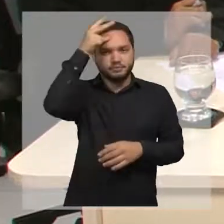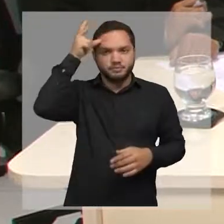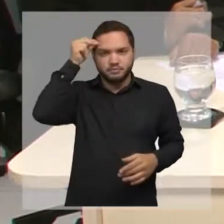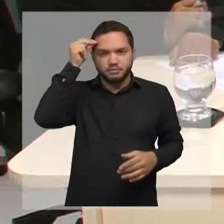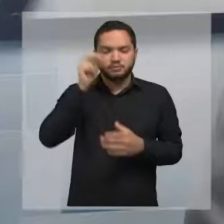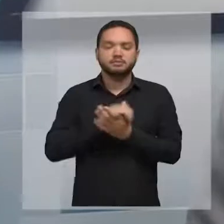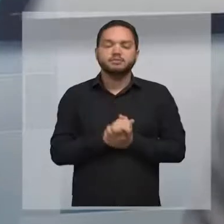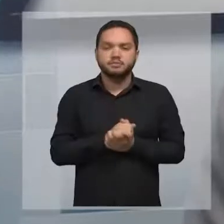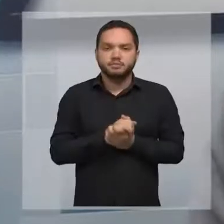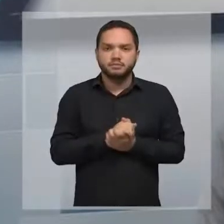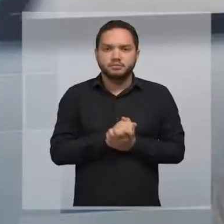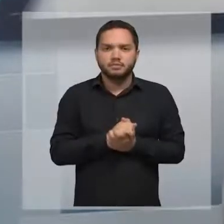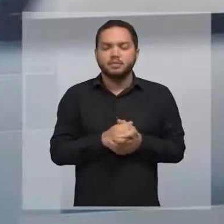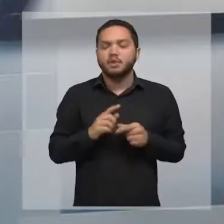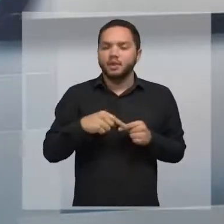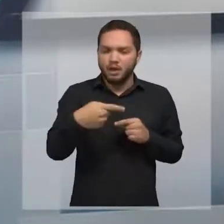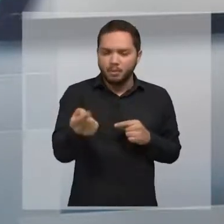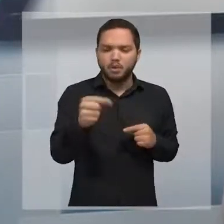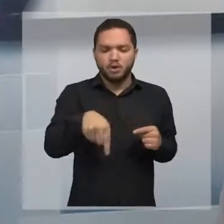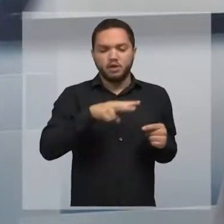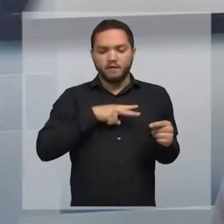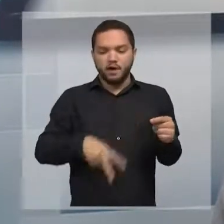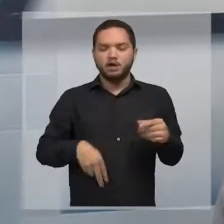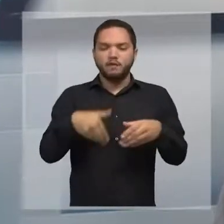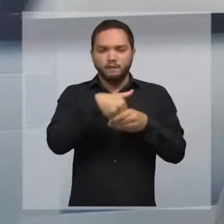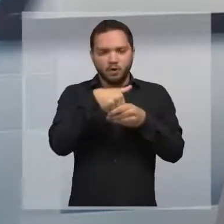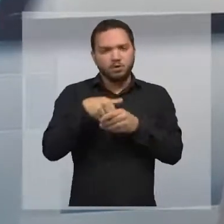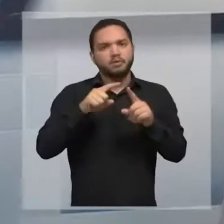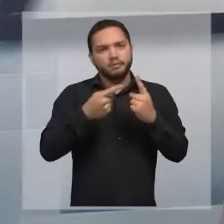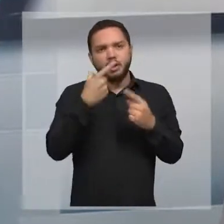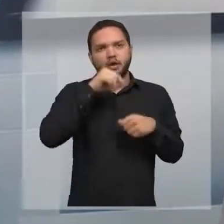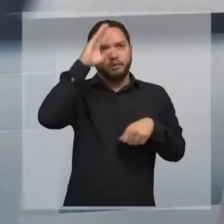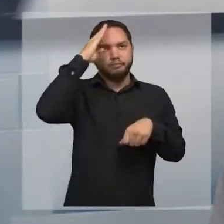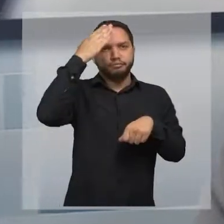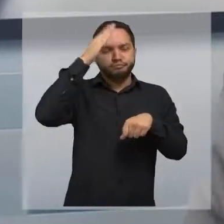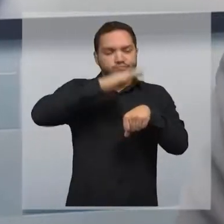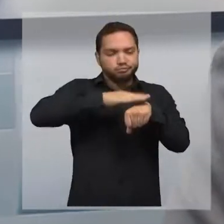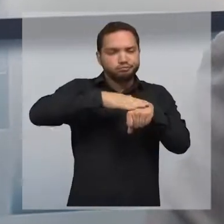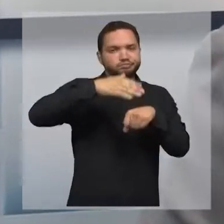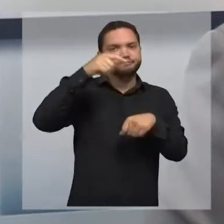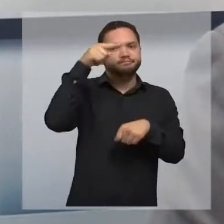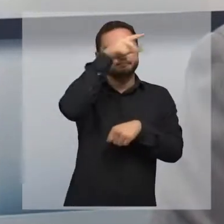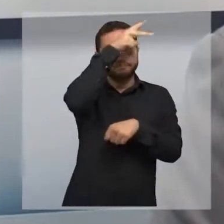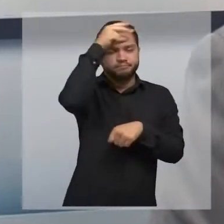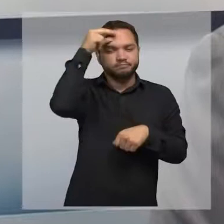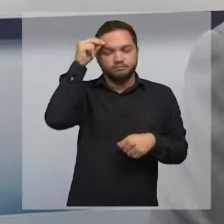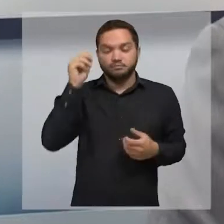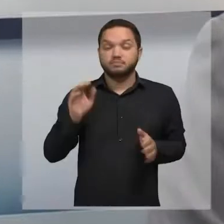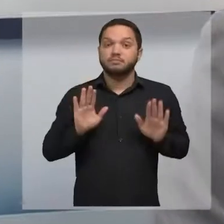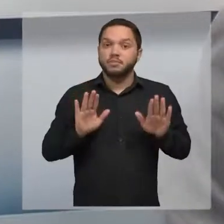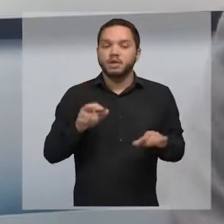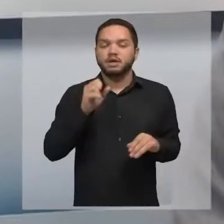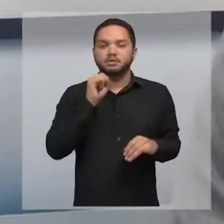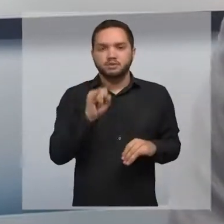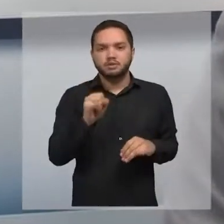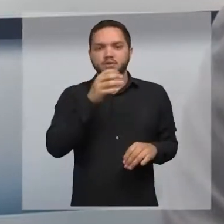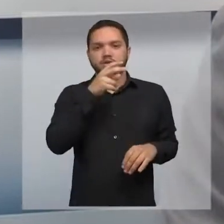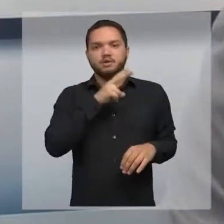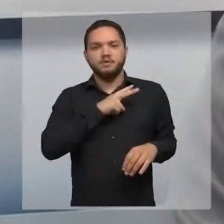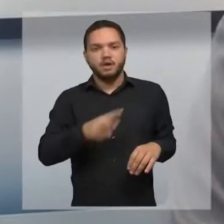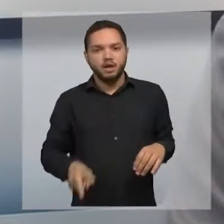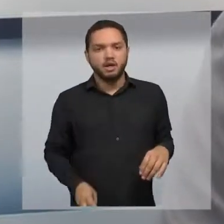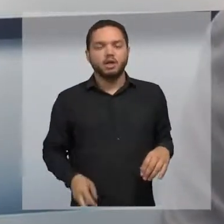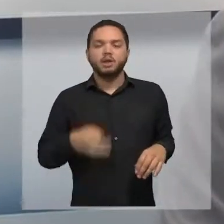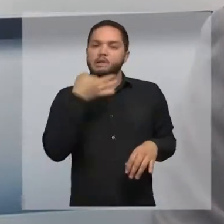Executivo, por mais que elas sejam posteriormente votadas pelo Poder Legislativo. Então, quando um vereador tem alguma sugestão,